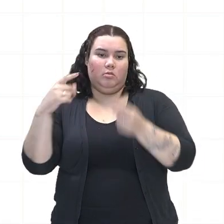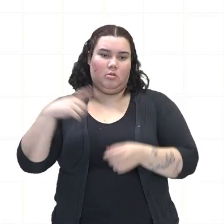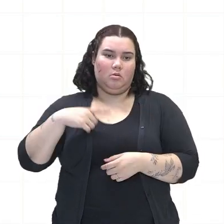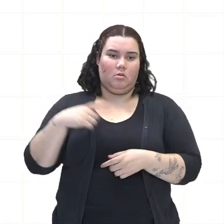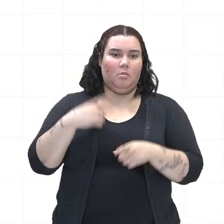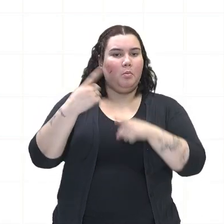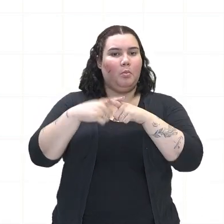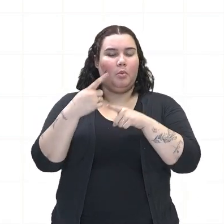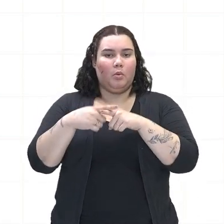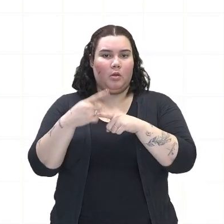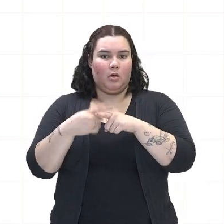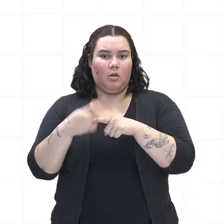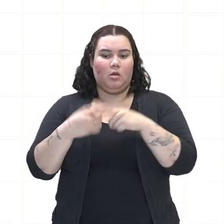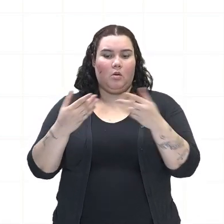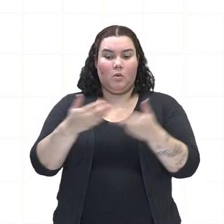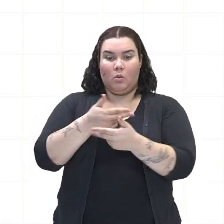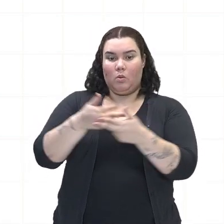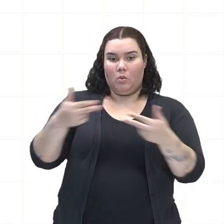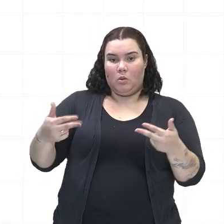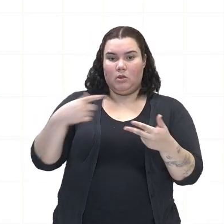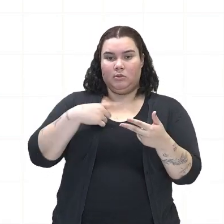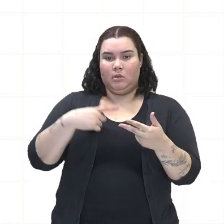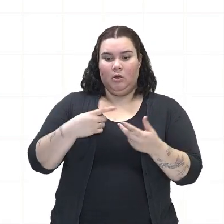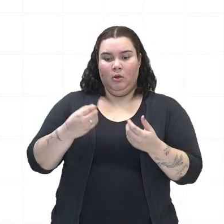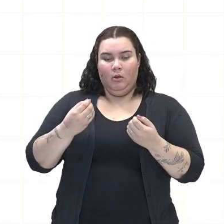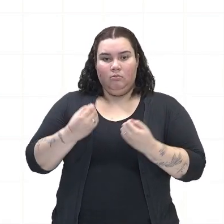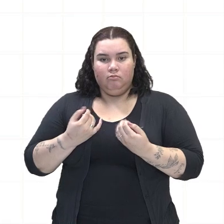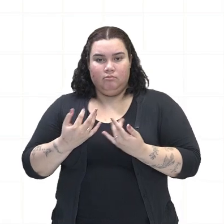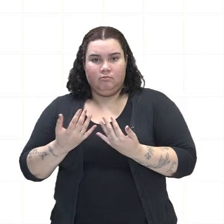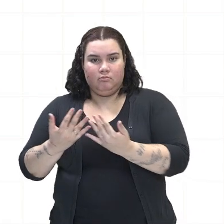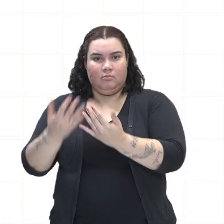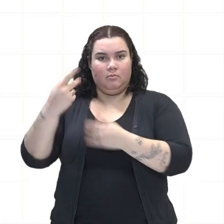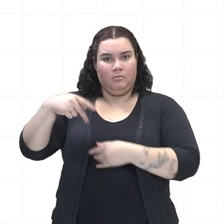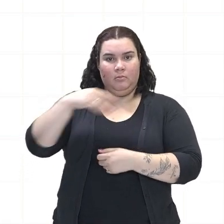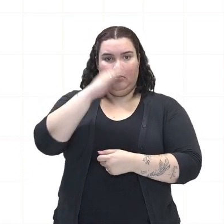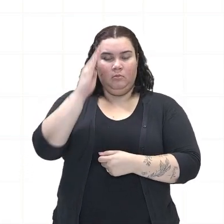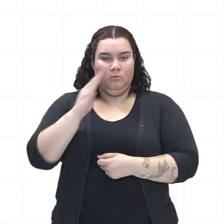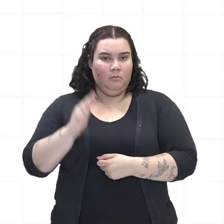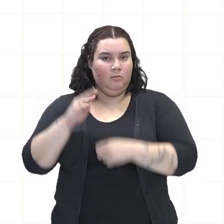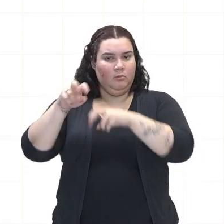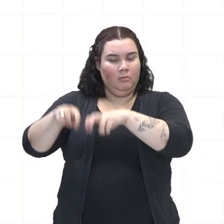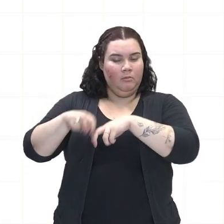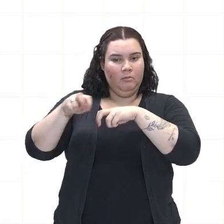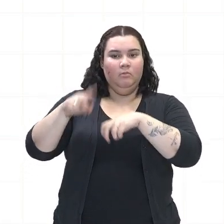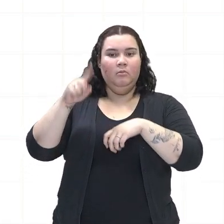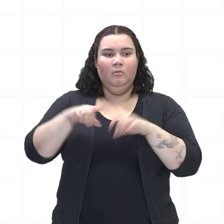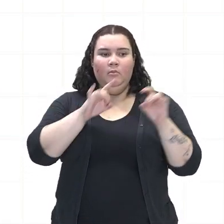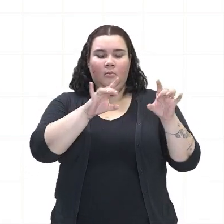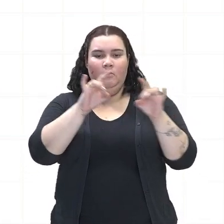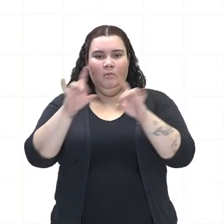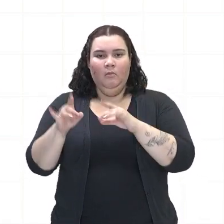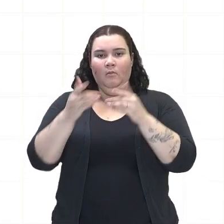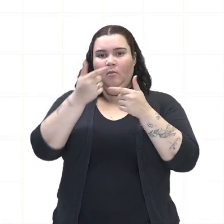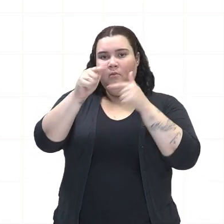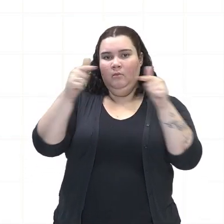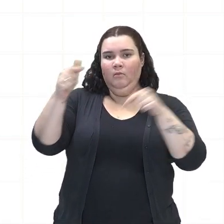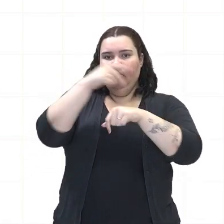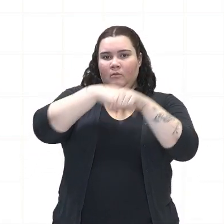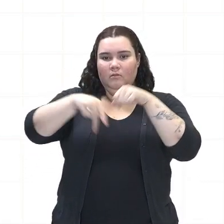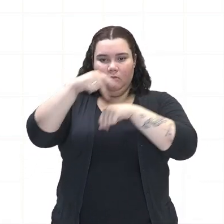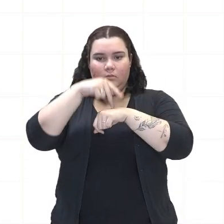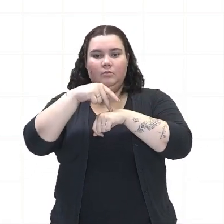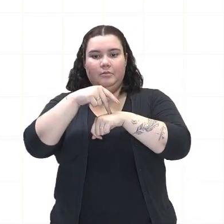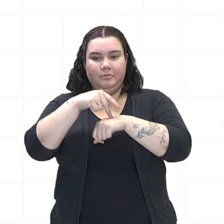porque muitas das coisas que são produzidas no campo aqui no Brasil é para exportar, é para mandar para fora, para outros